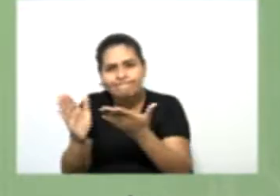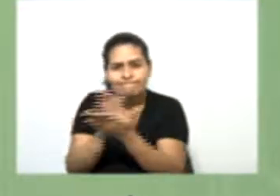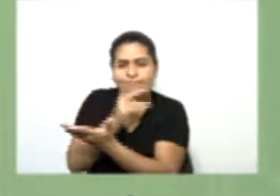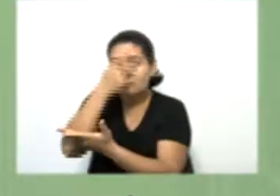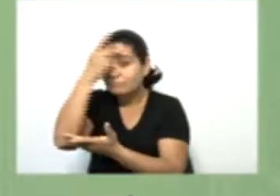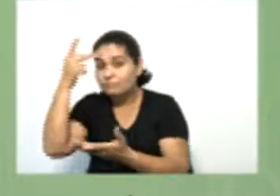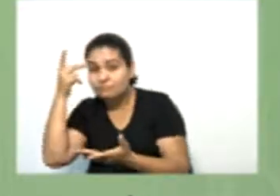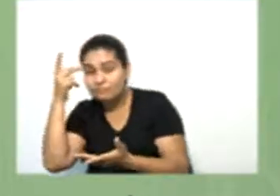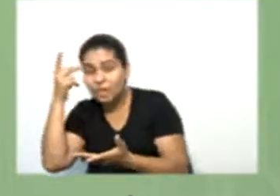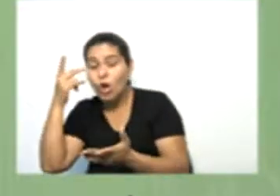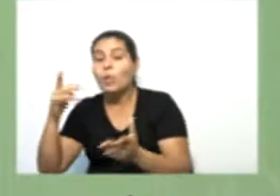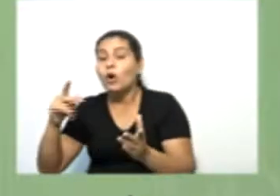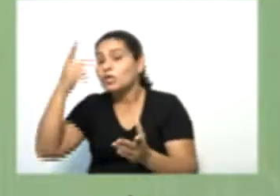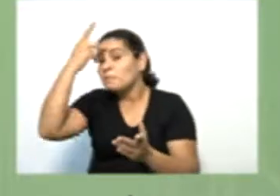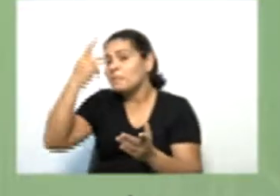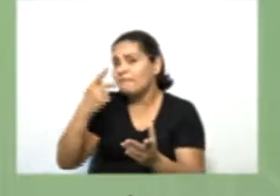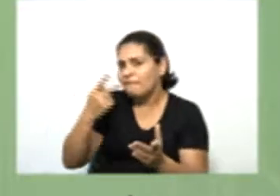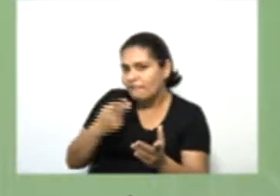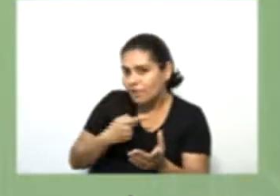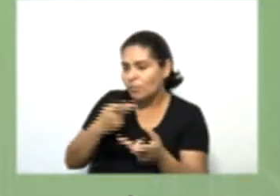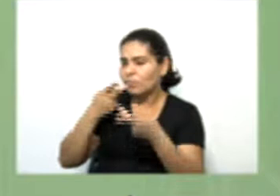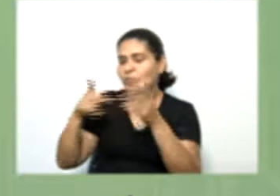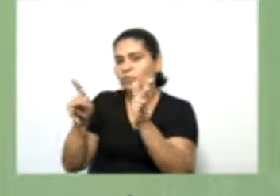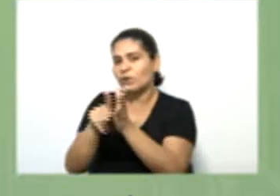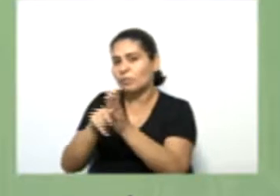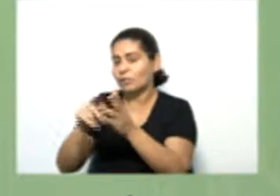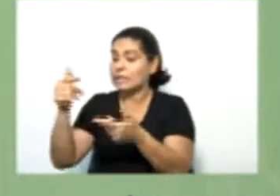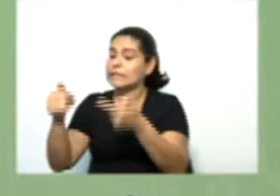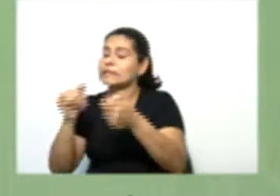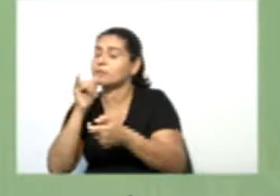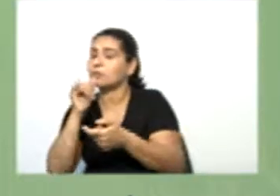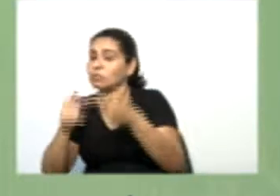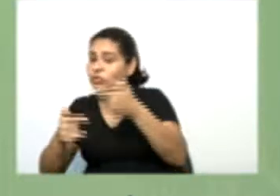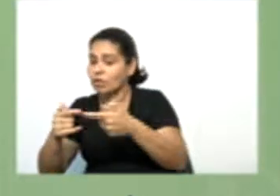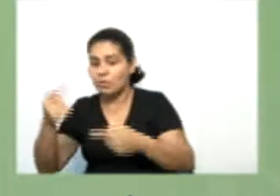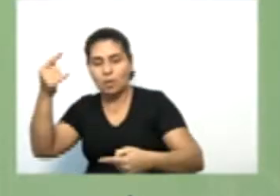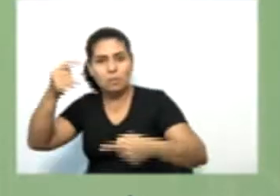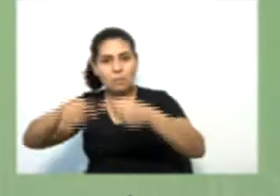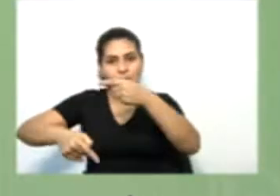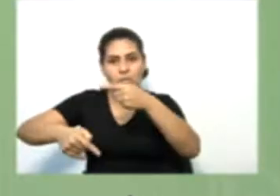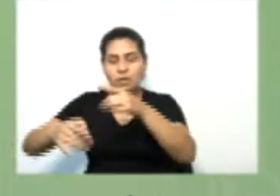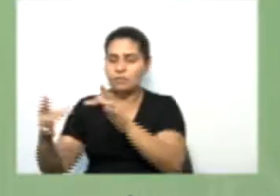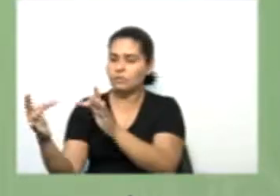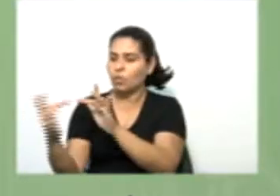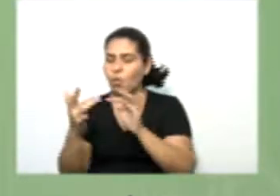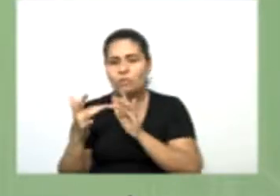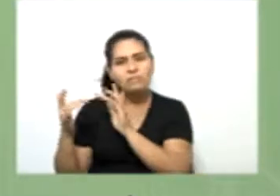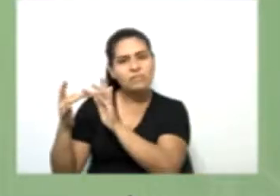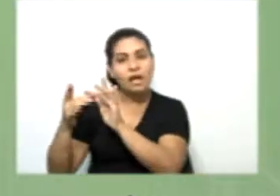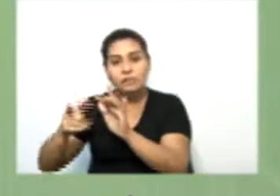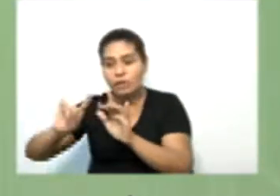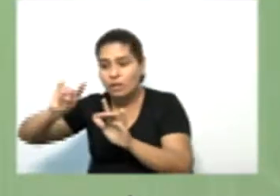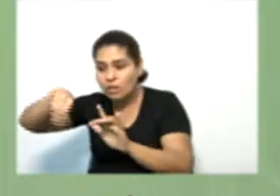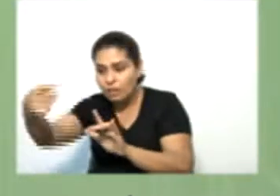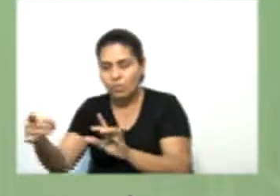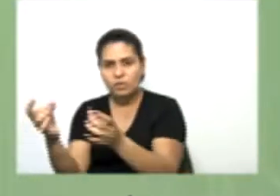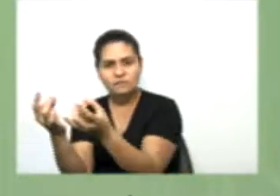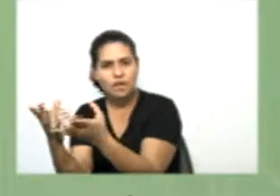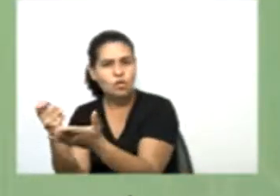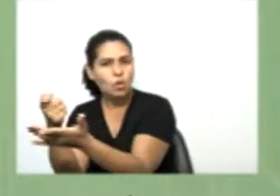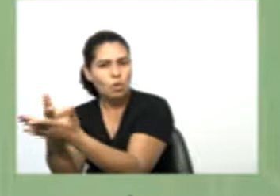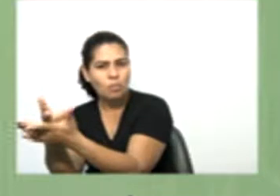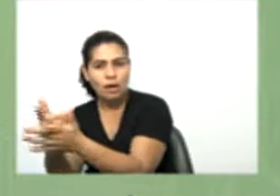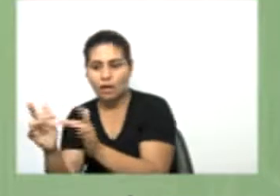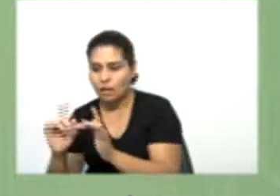da negociação. Algumas políticas envolvem, por exemplo, a proibição do relacionamento pós-negociação, tá